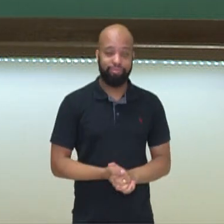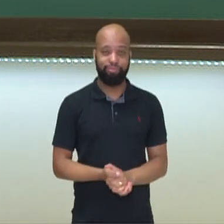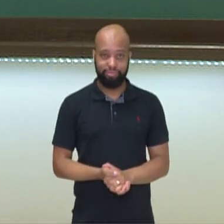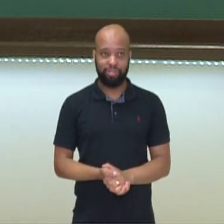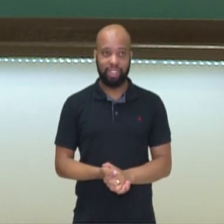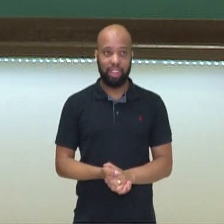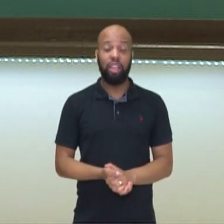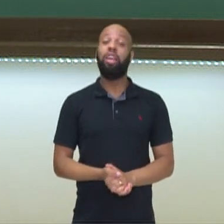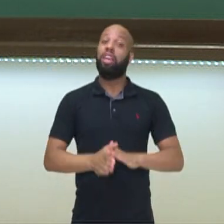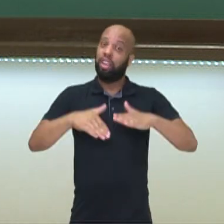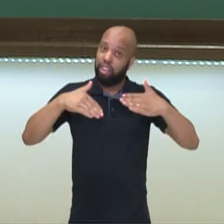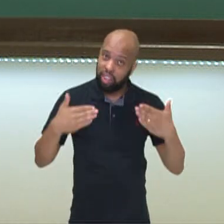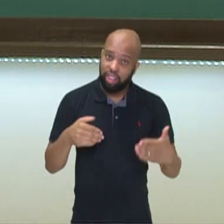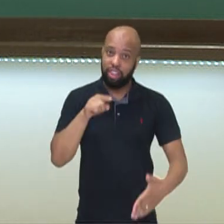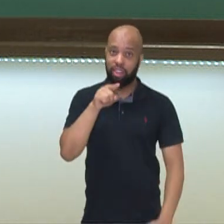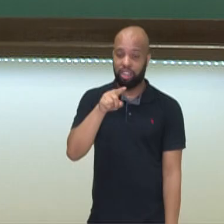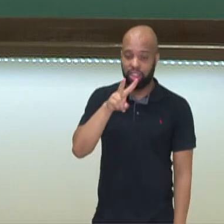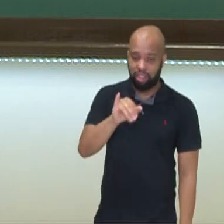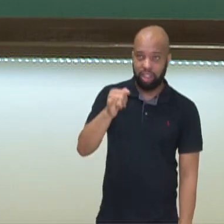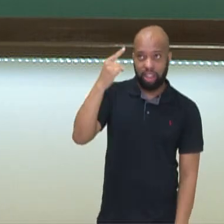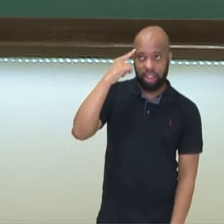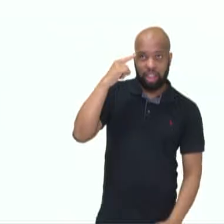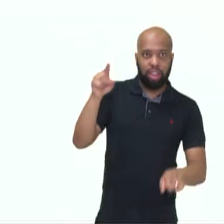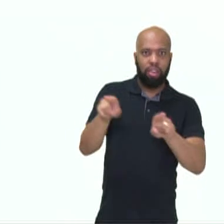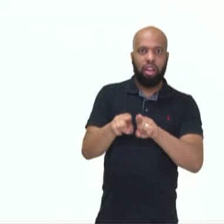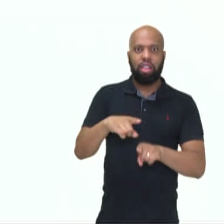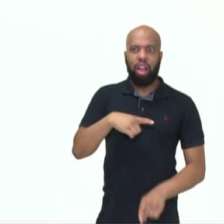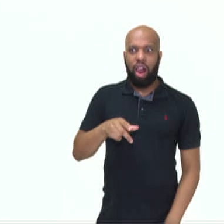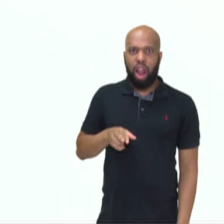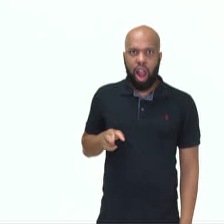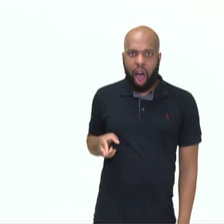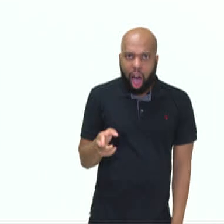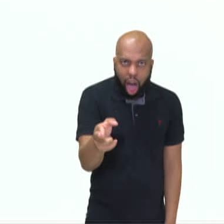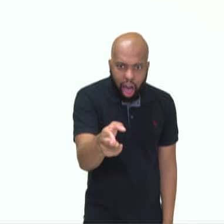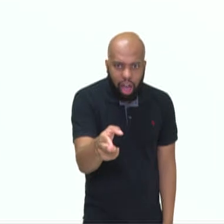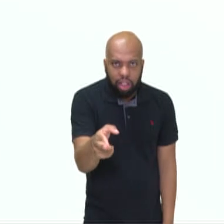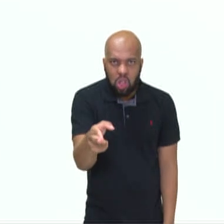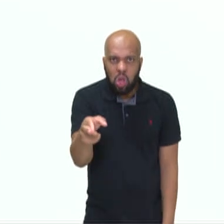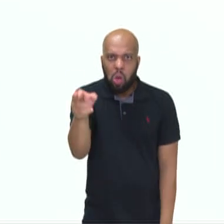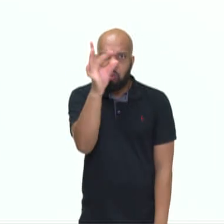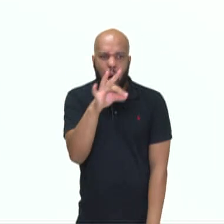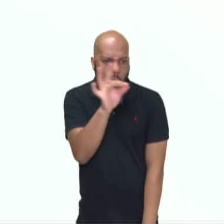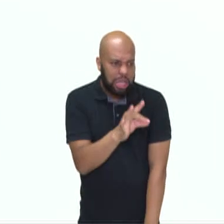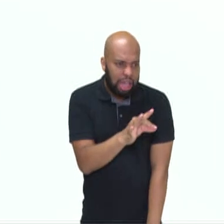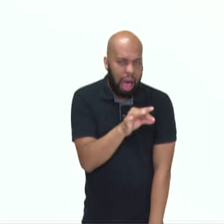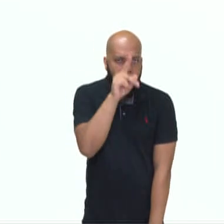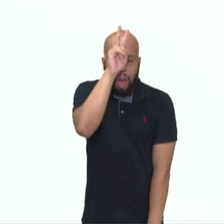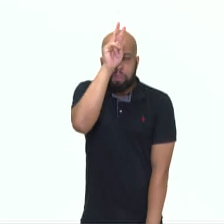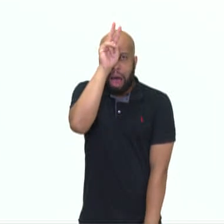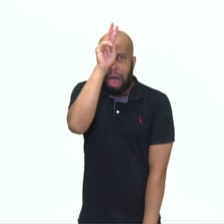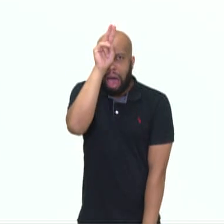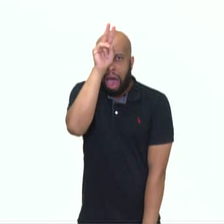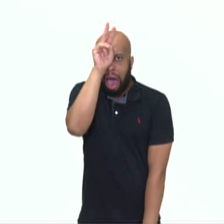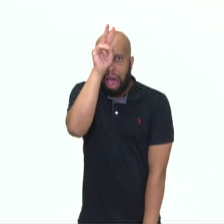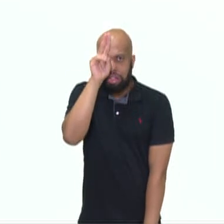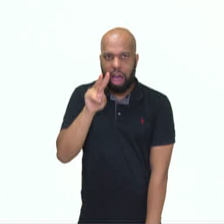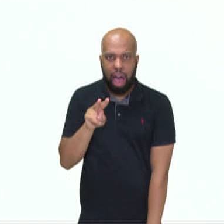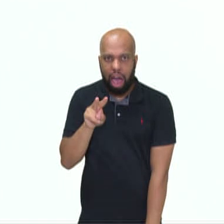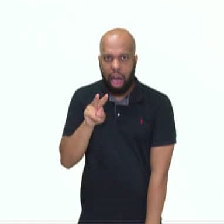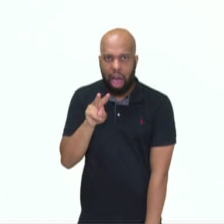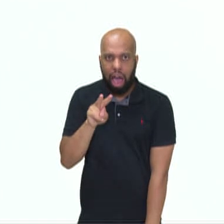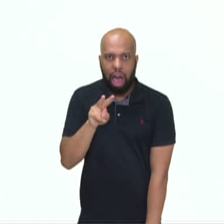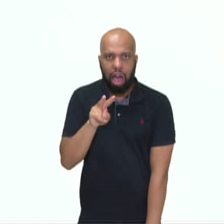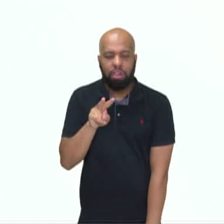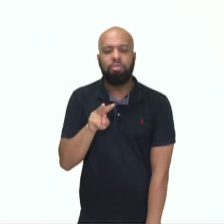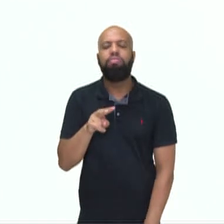Gente, além de você pensar da quantidade de ratos aqui, mosca, barata,